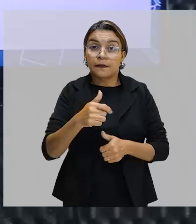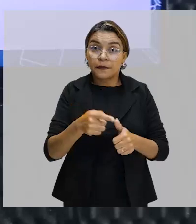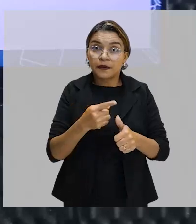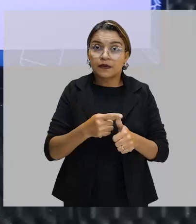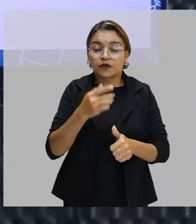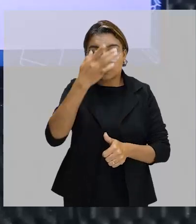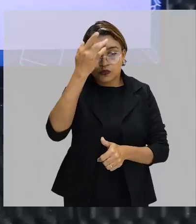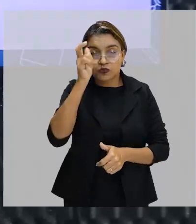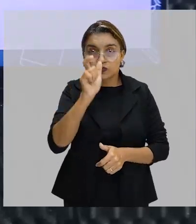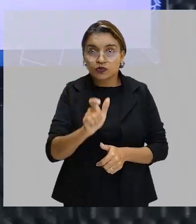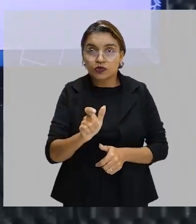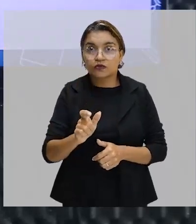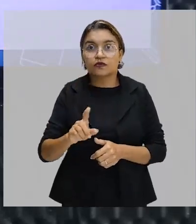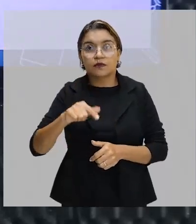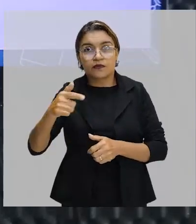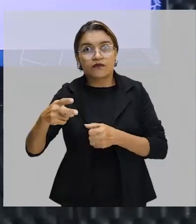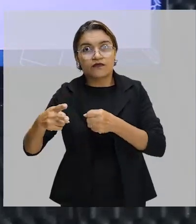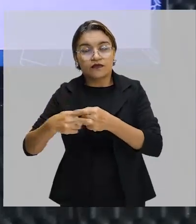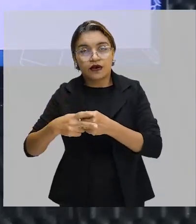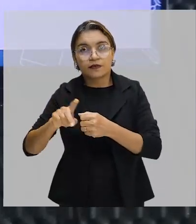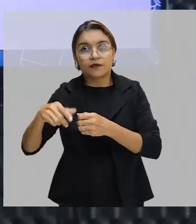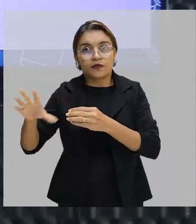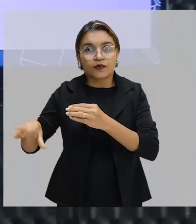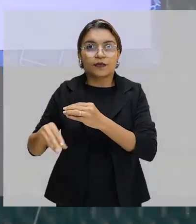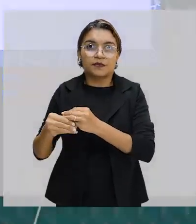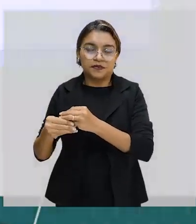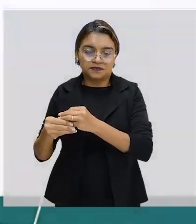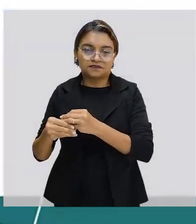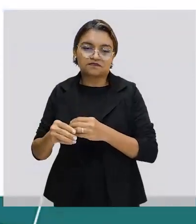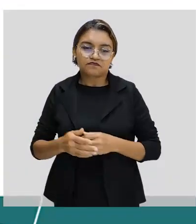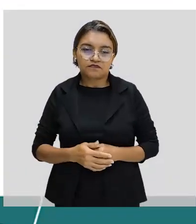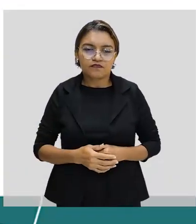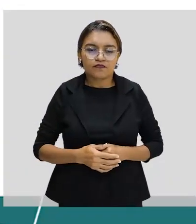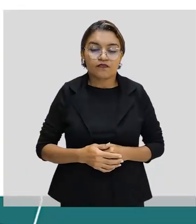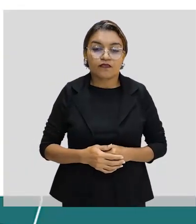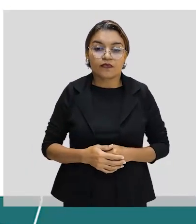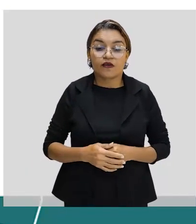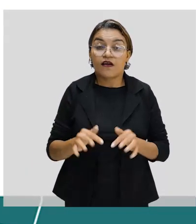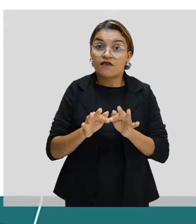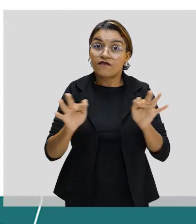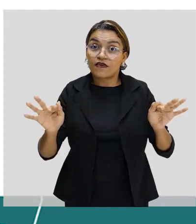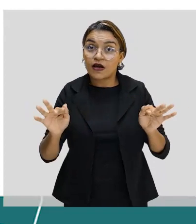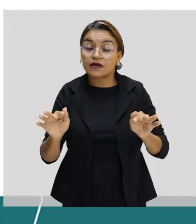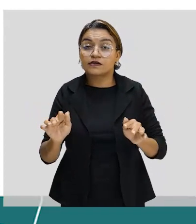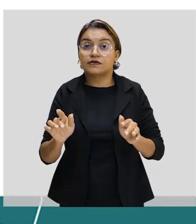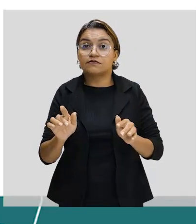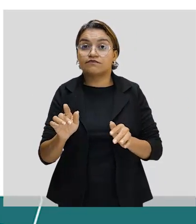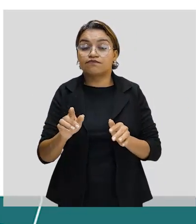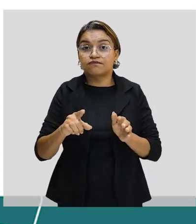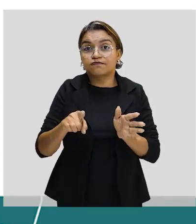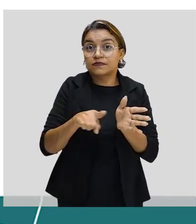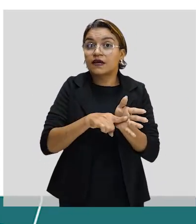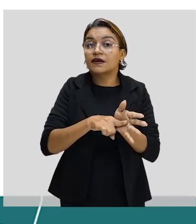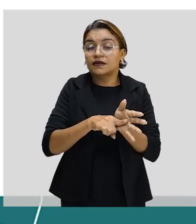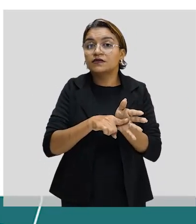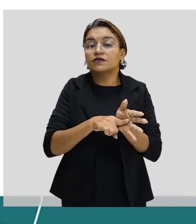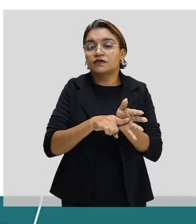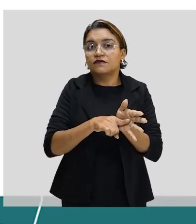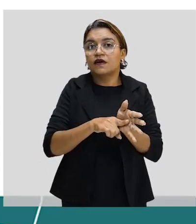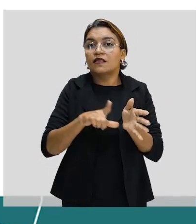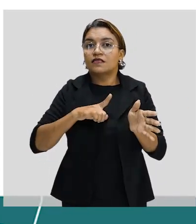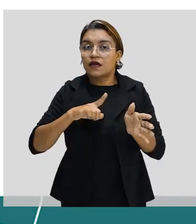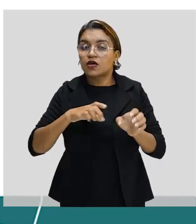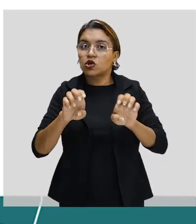e complemento, ok? Frase negativa. Como eu mencionei, mesma estrutura com o acréscimo